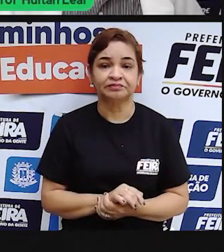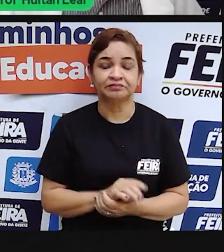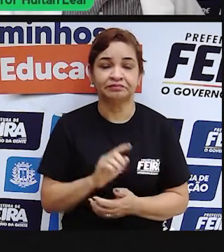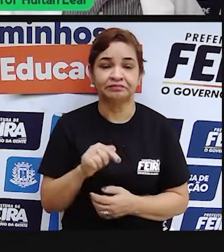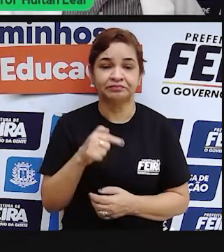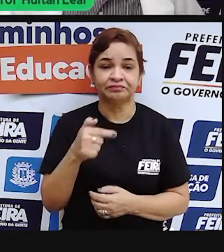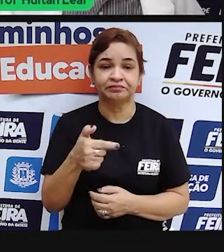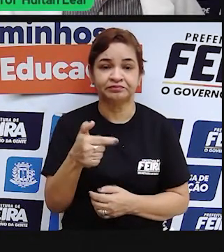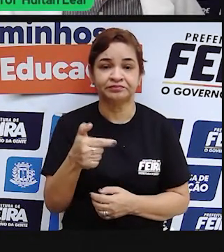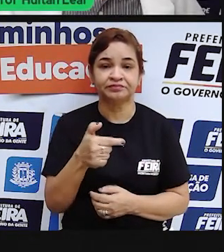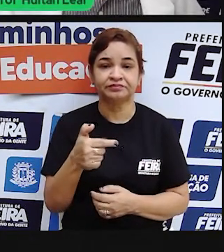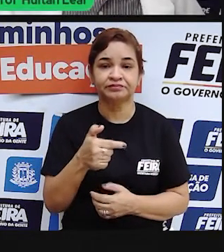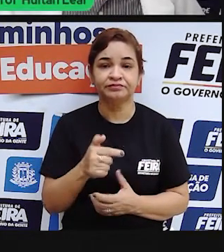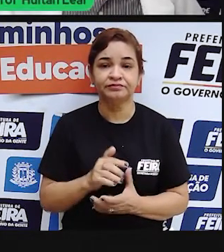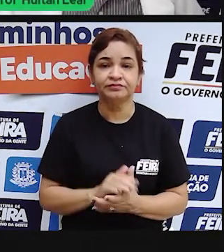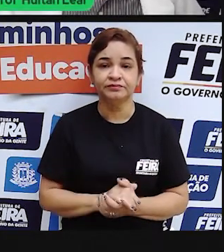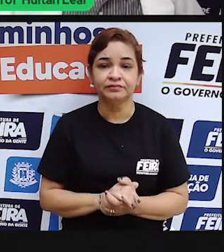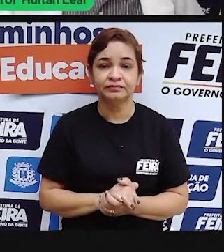2.